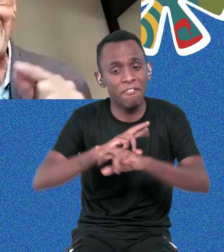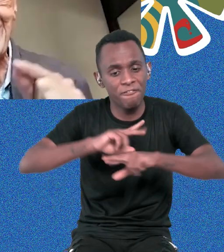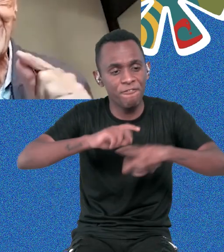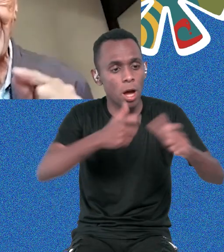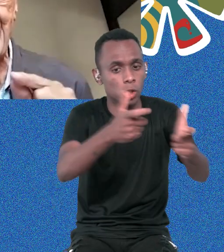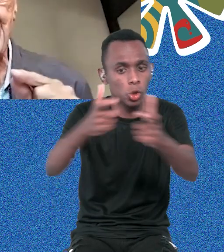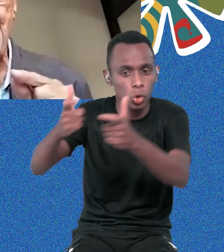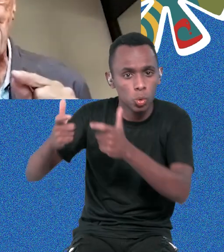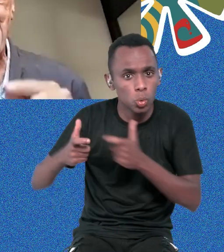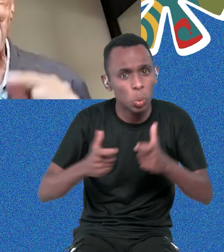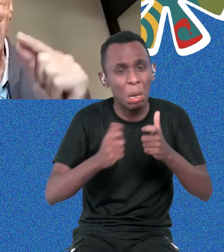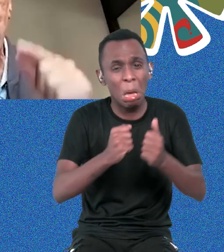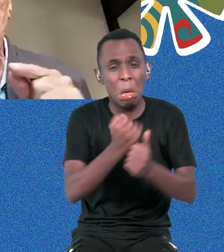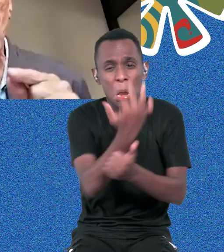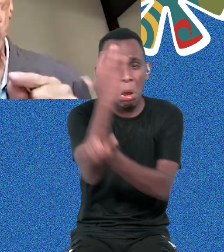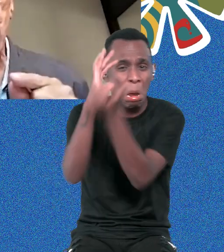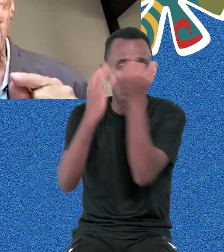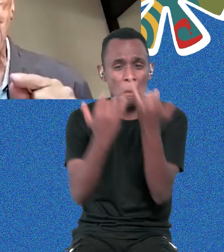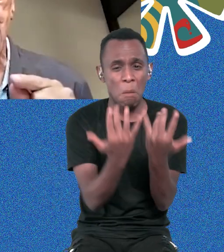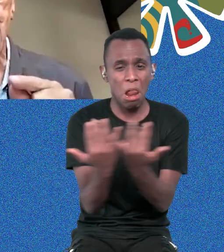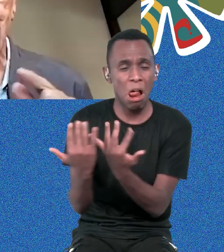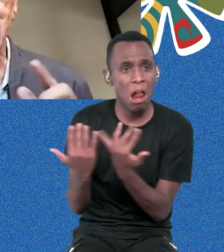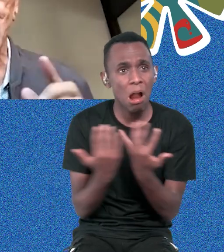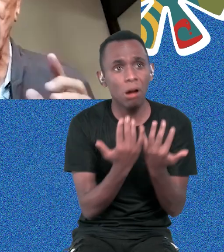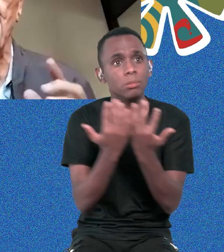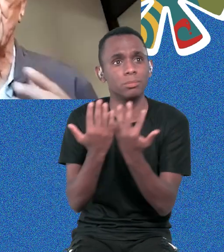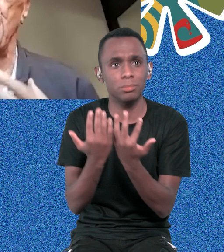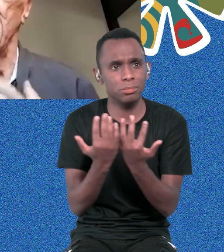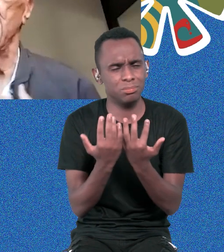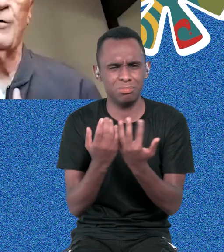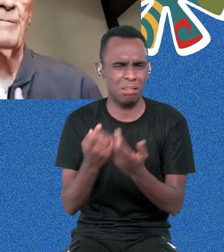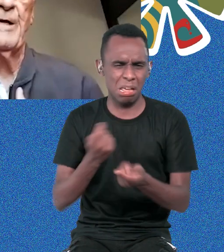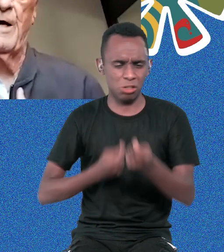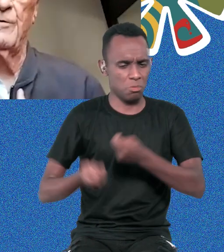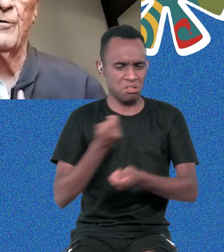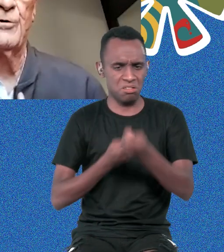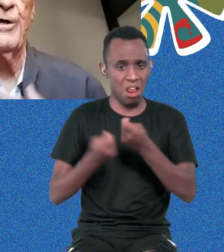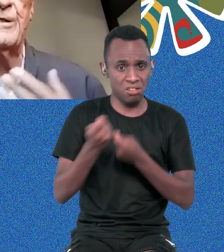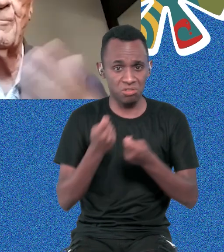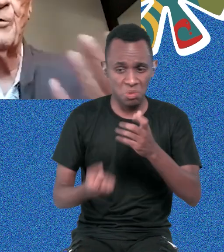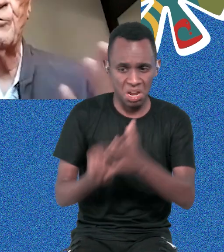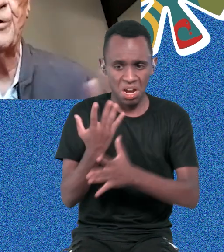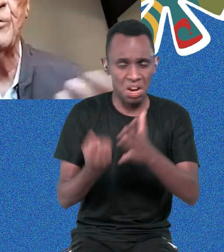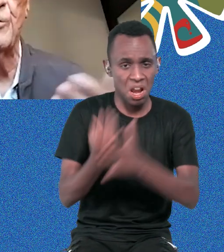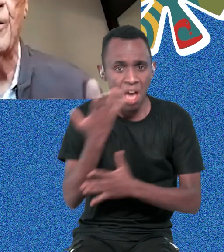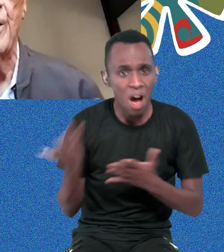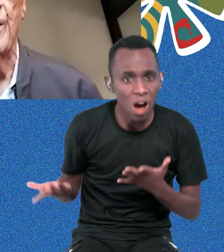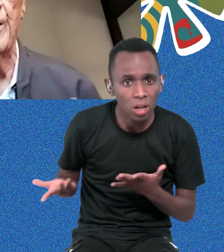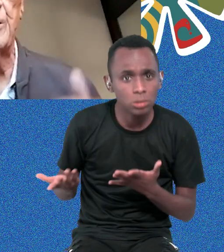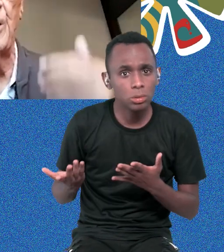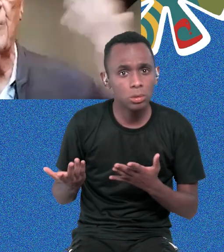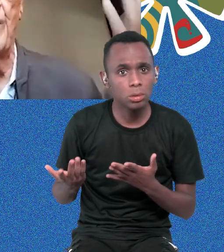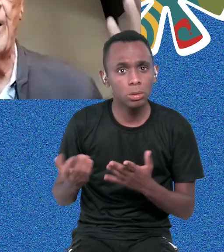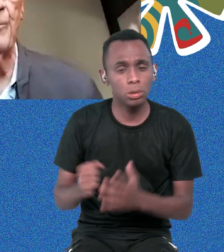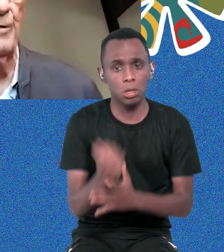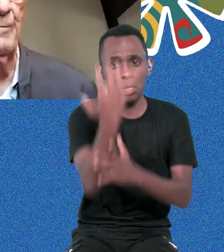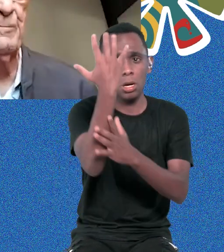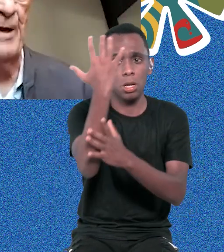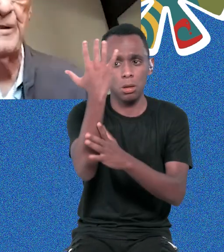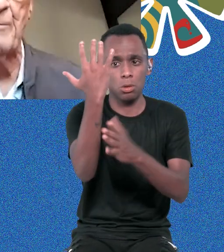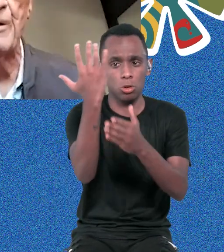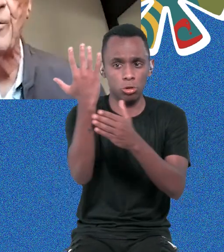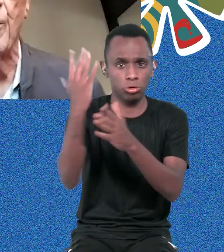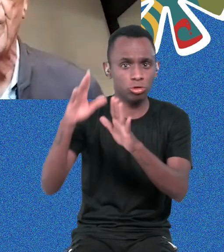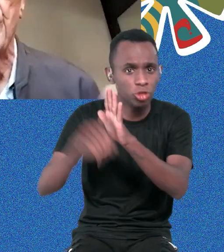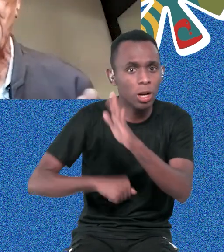por tantas terras, queimaram tantas florestas. Isso não, isso é mercado, isso eles estão produzindo. Eles tiram uma árvore,